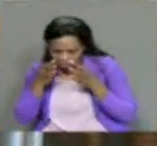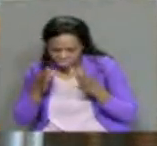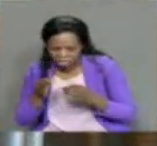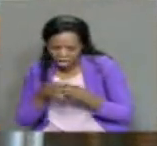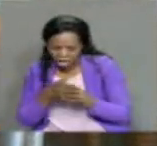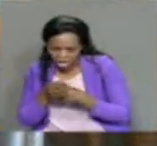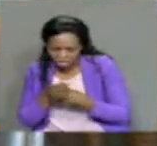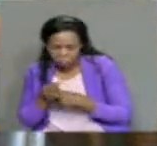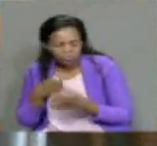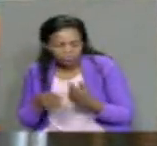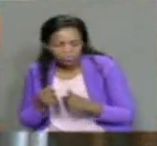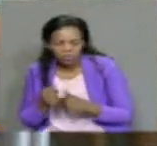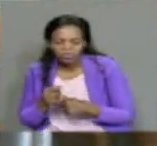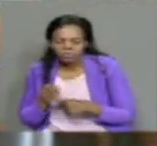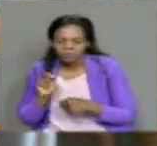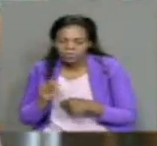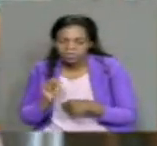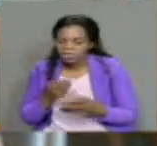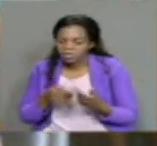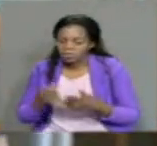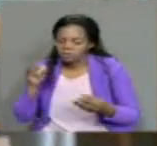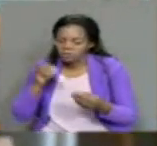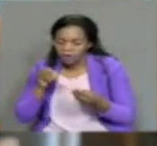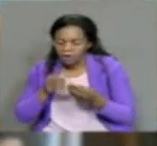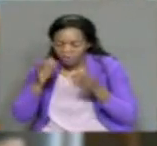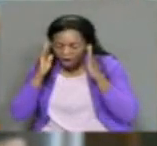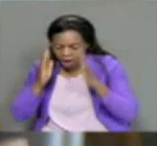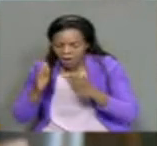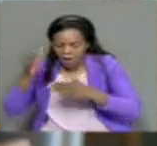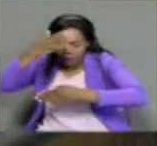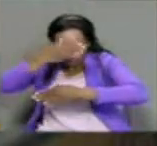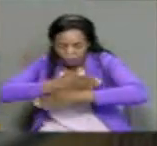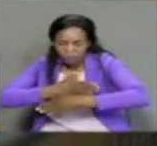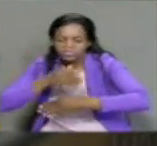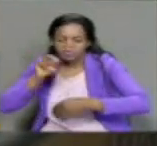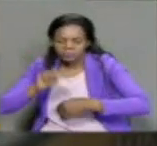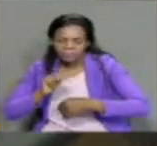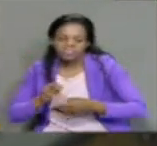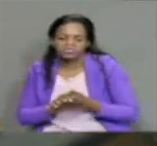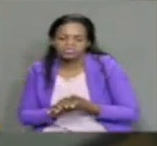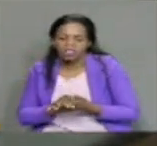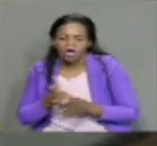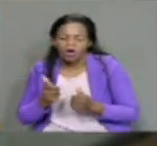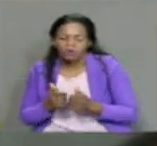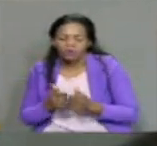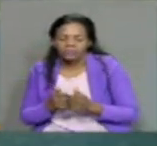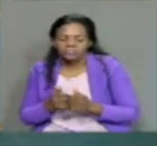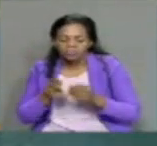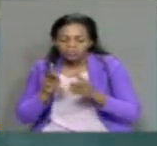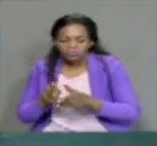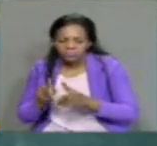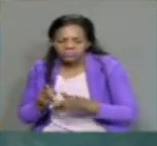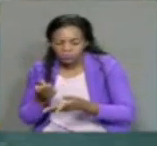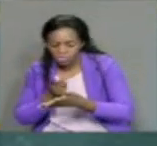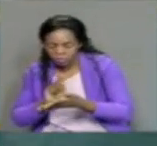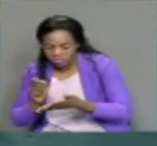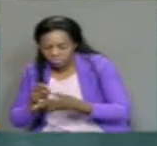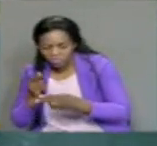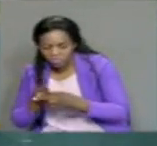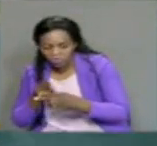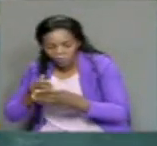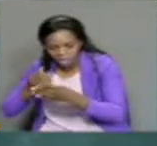devemos nos desprevenir, devemos estar mais prevenidos do que antes. Né? Quem não fez reservas teve enormes